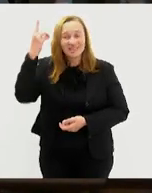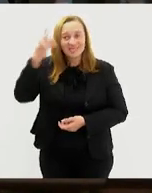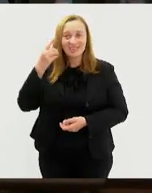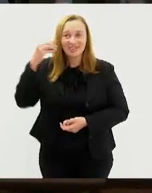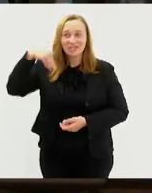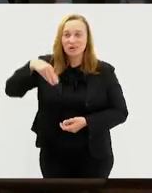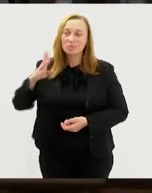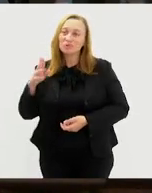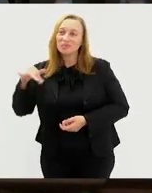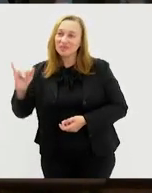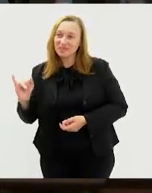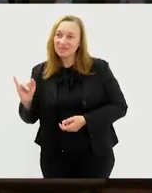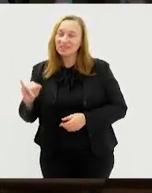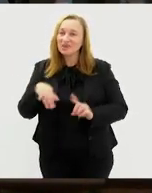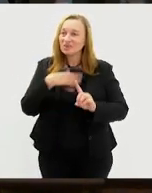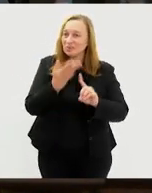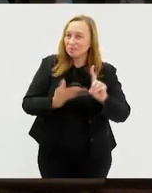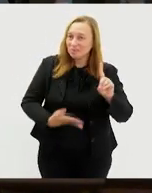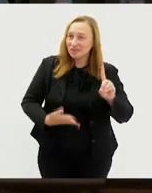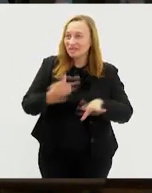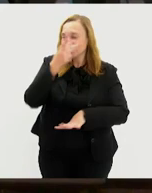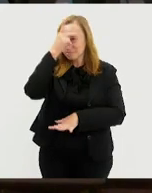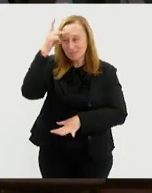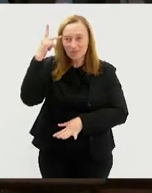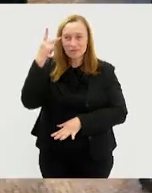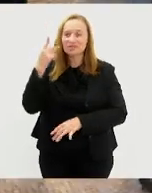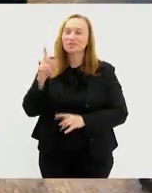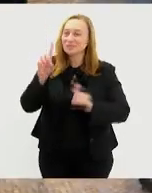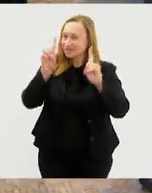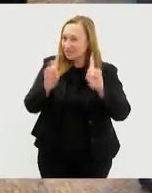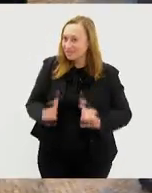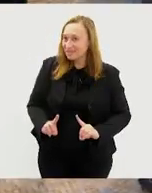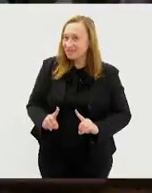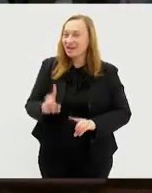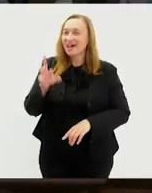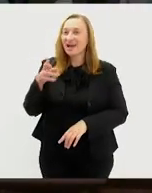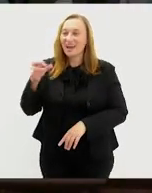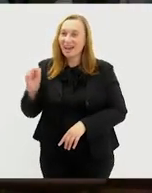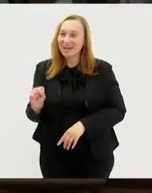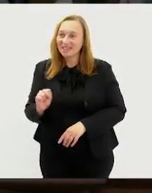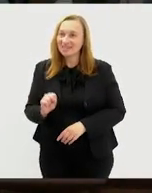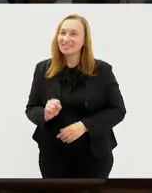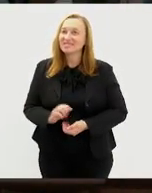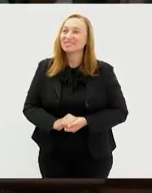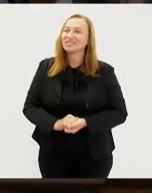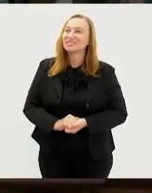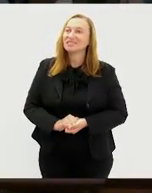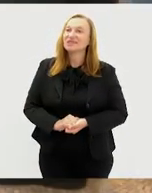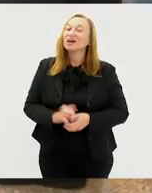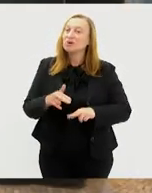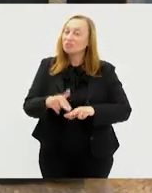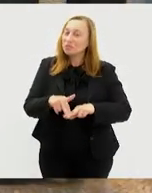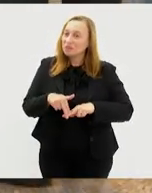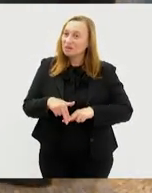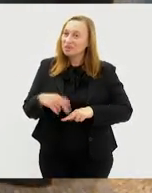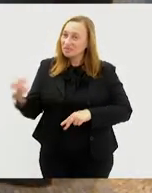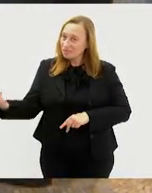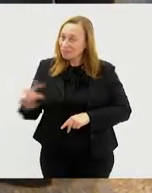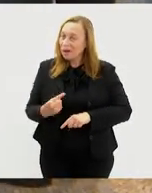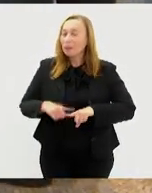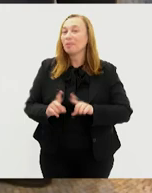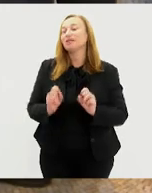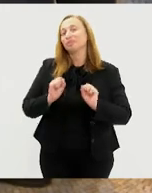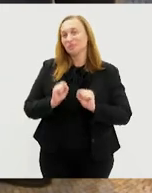em homenagem à pessoas com doenças raras aí trou aão cá mas ele poderia